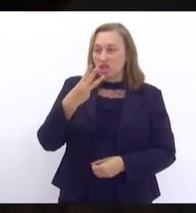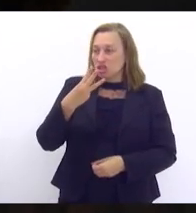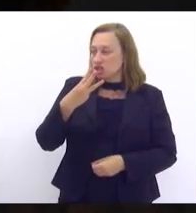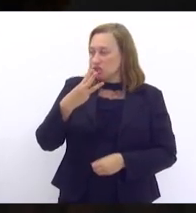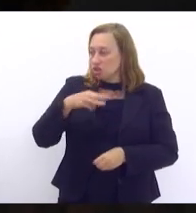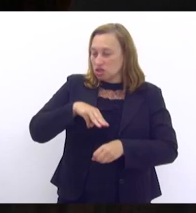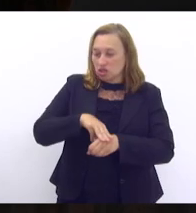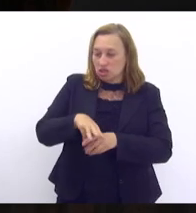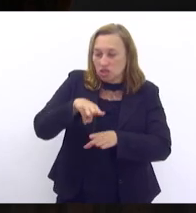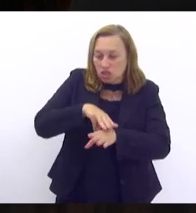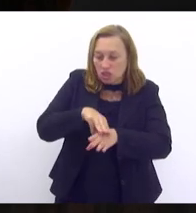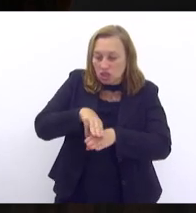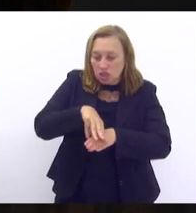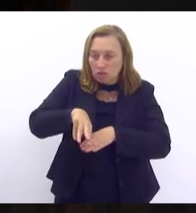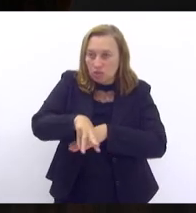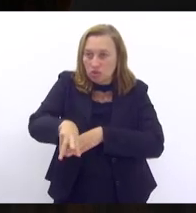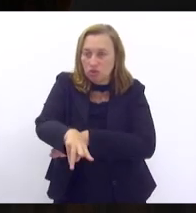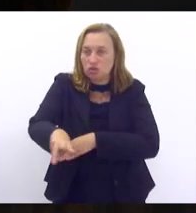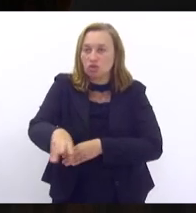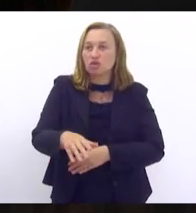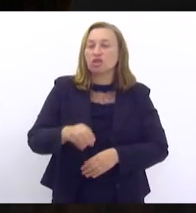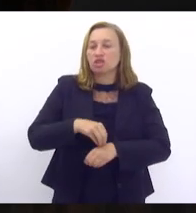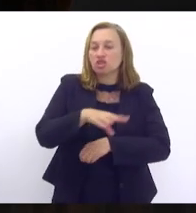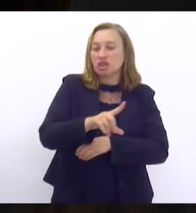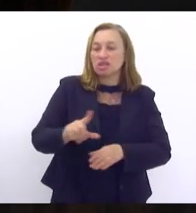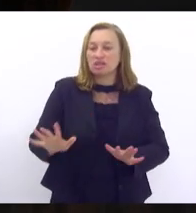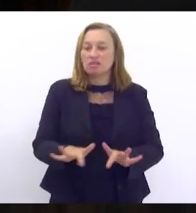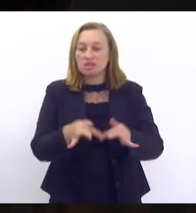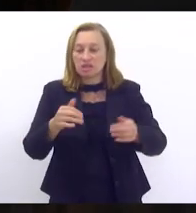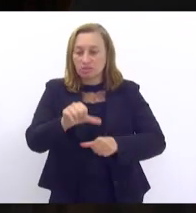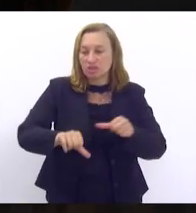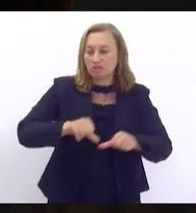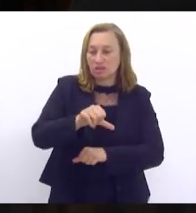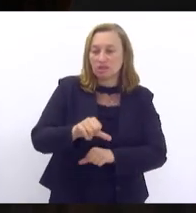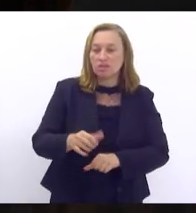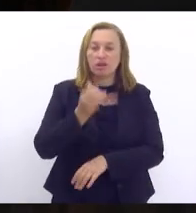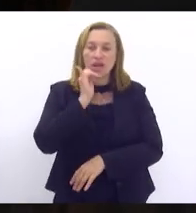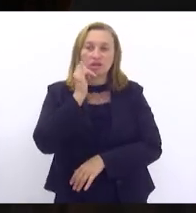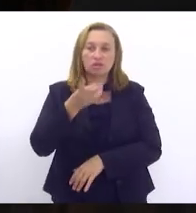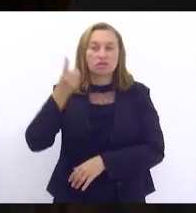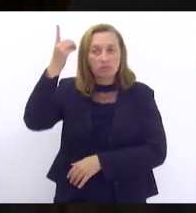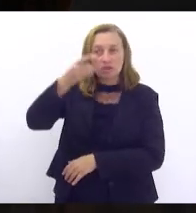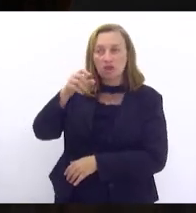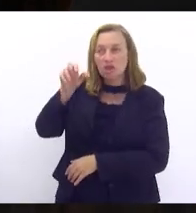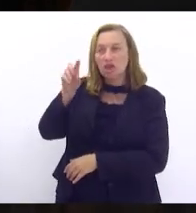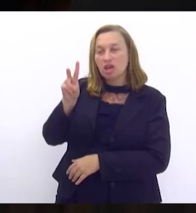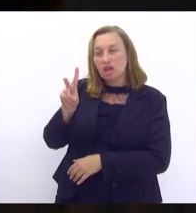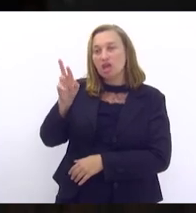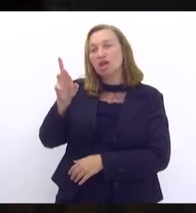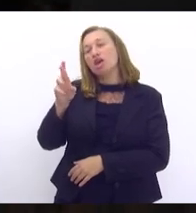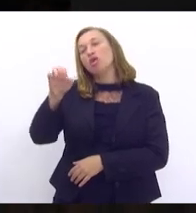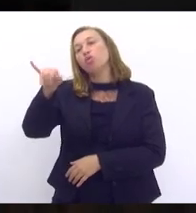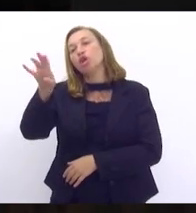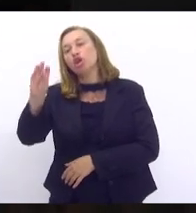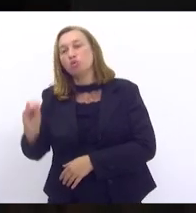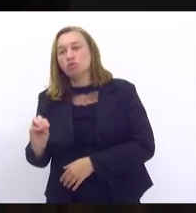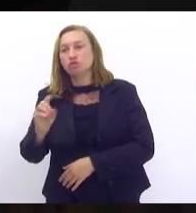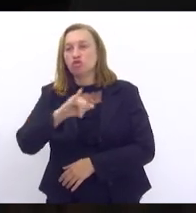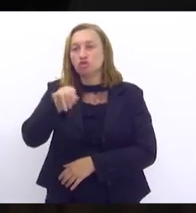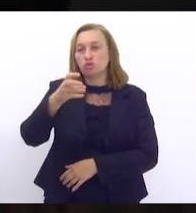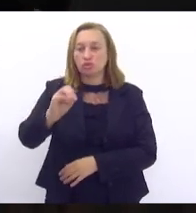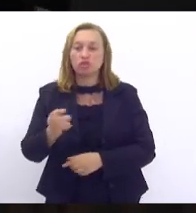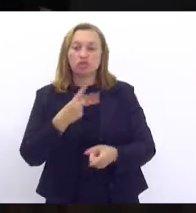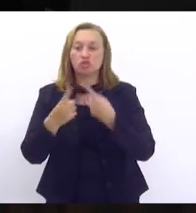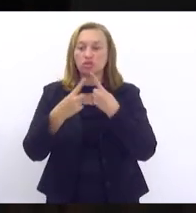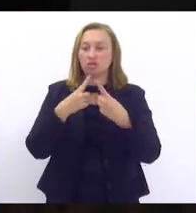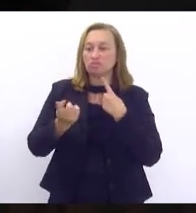Indicações Legislativas pela transformação em indicação simples. Relator, deputado Eurico Júnior. Em discussão, não havendo quem